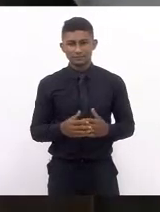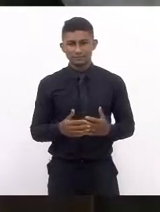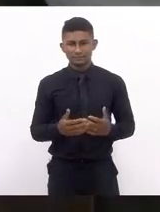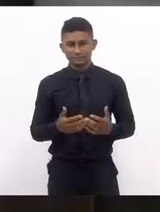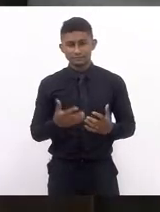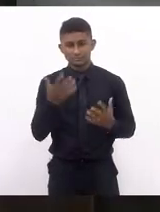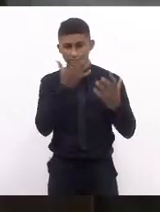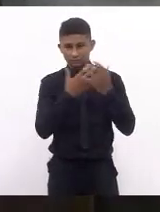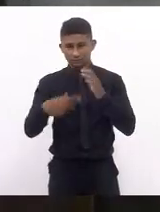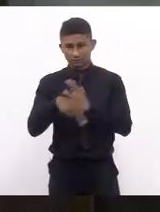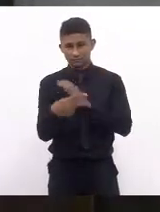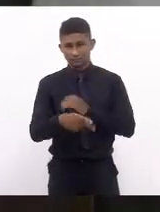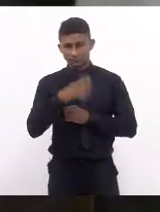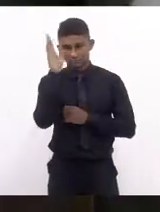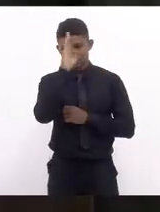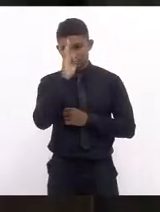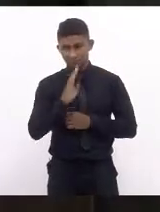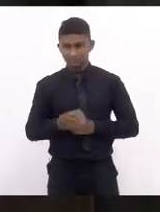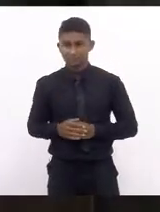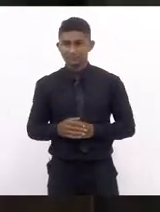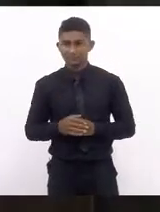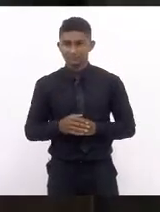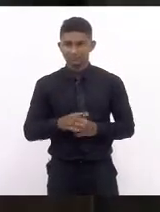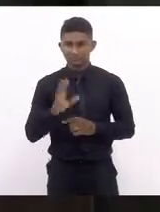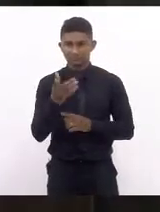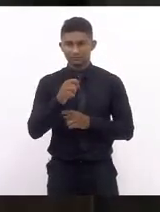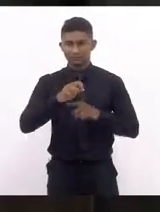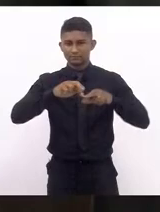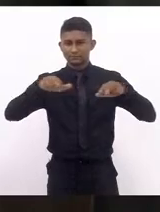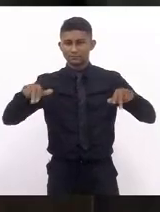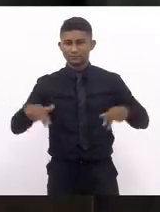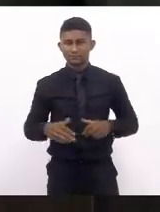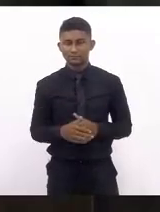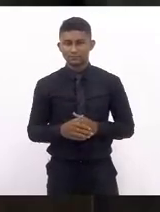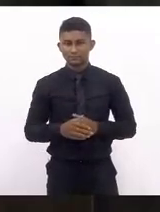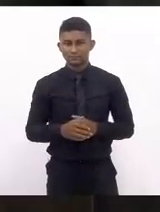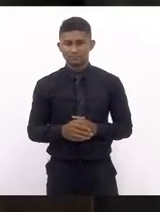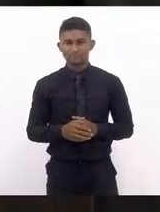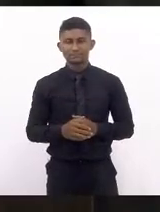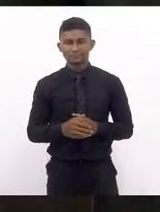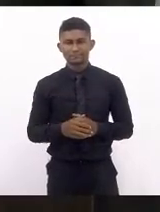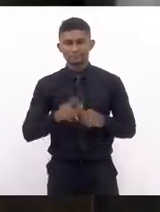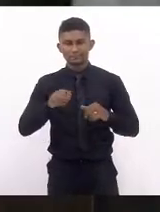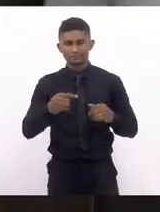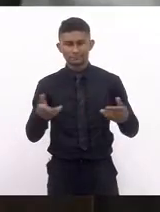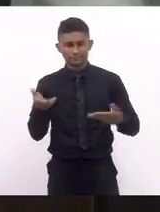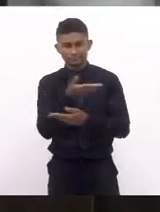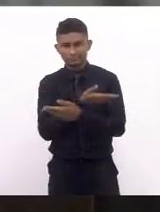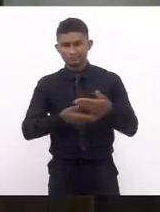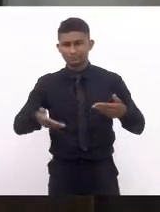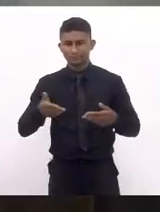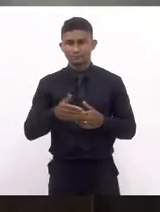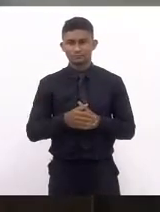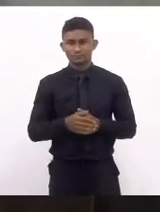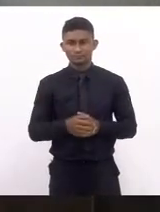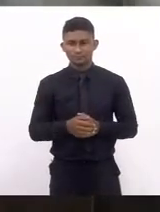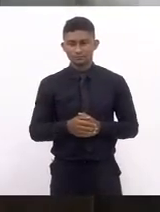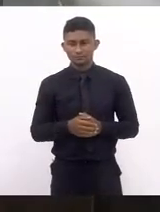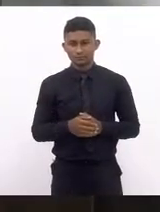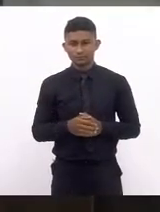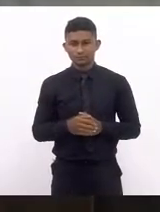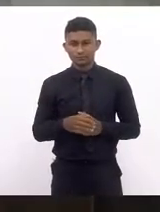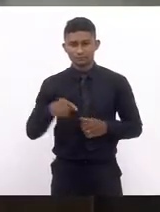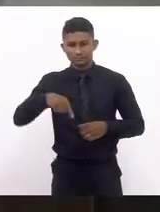brasileira com participação de renomados artistas no cenário musical nacional com a transferência das atividades da Assembleia Legislativa